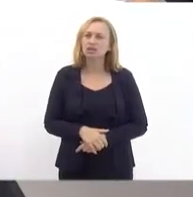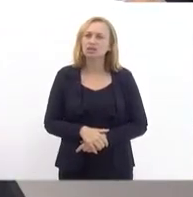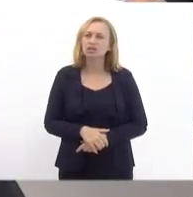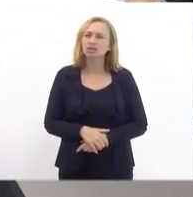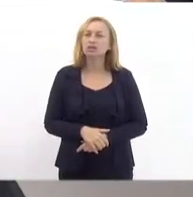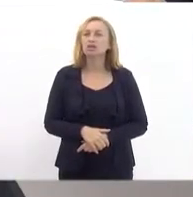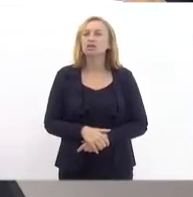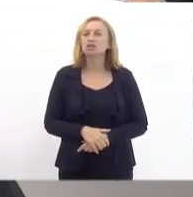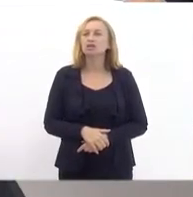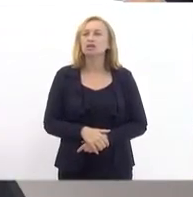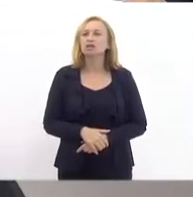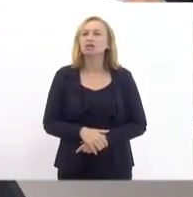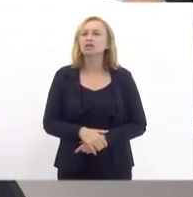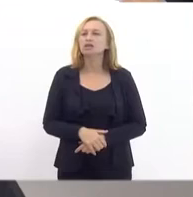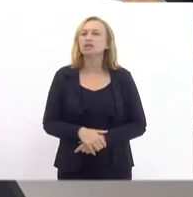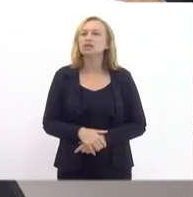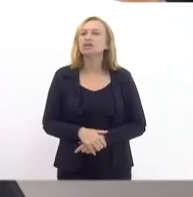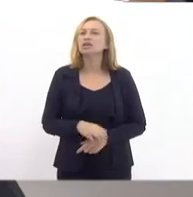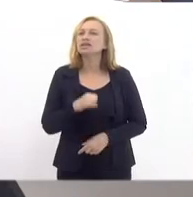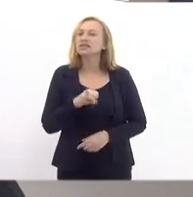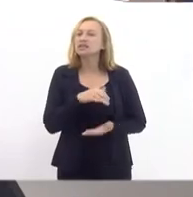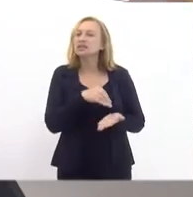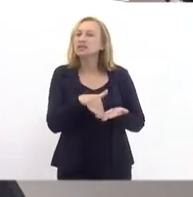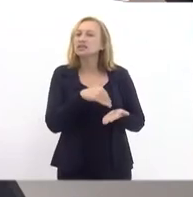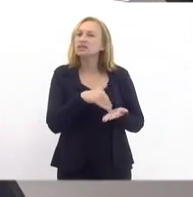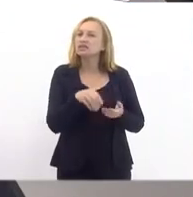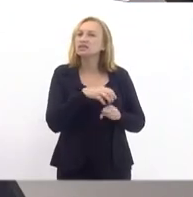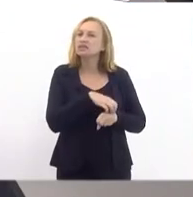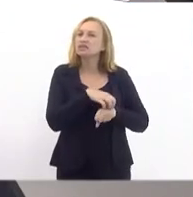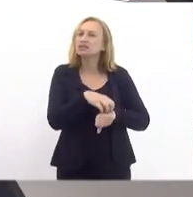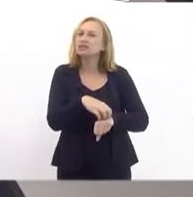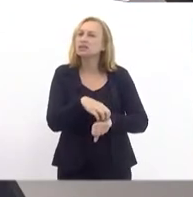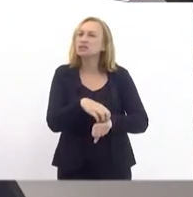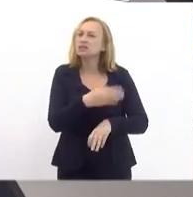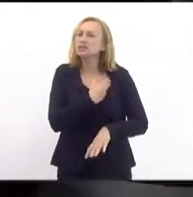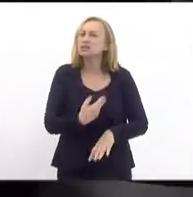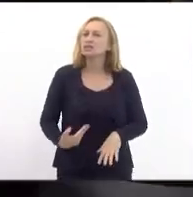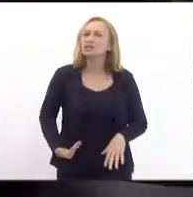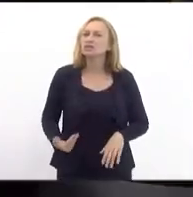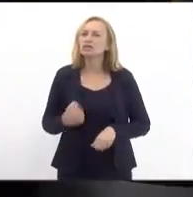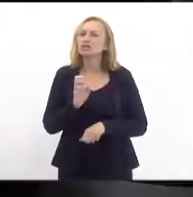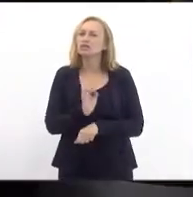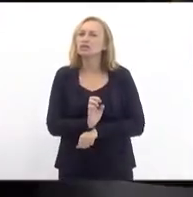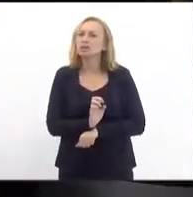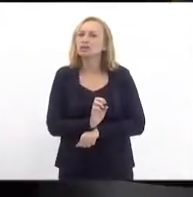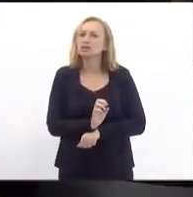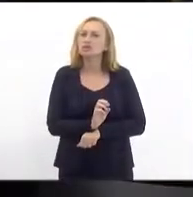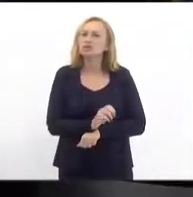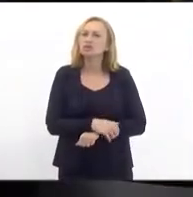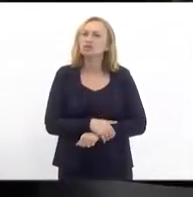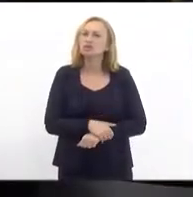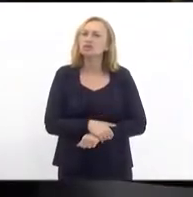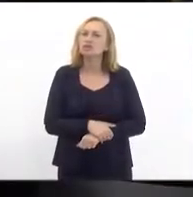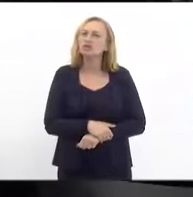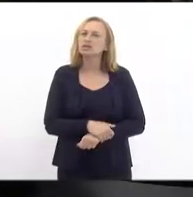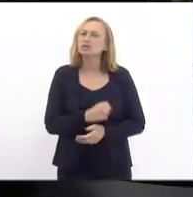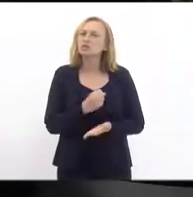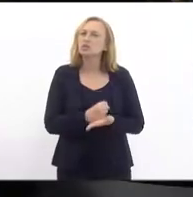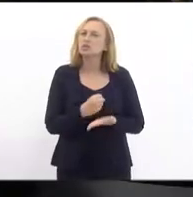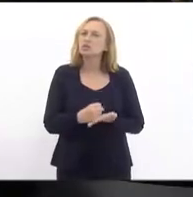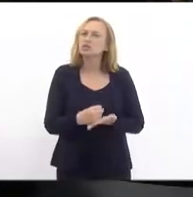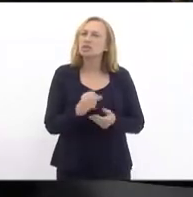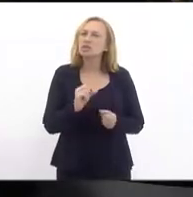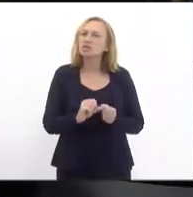turismo, né? Se a Secretaria de Transporte, o Governo do Estado, fez algum tipo de contrato